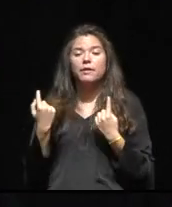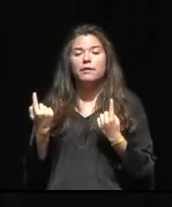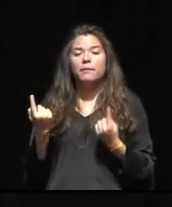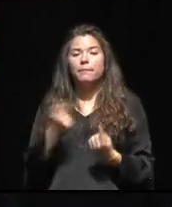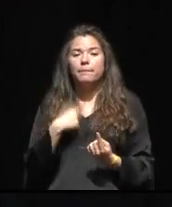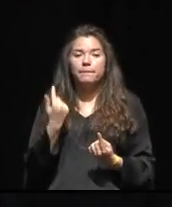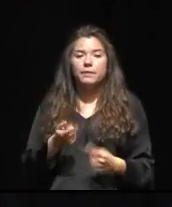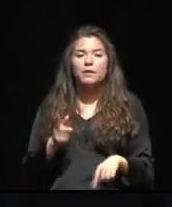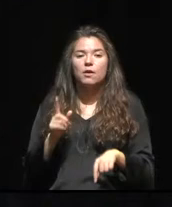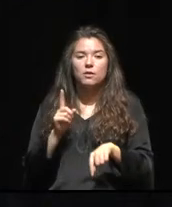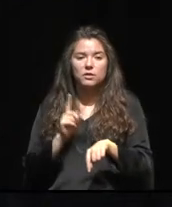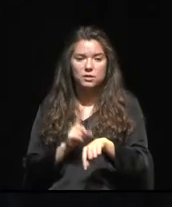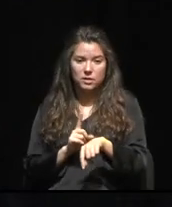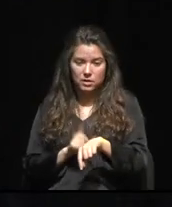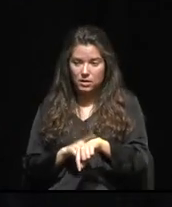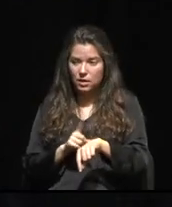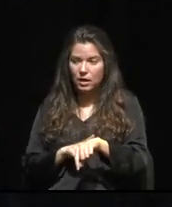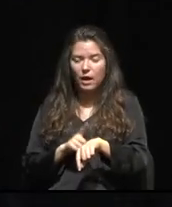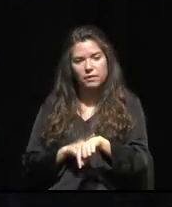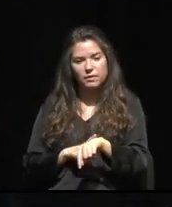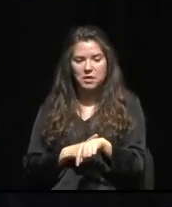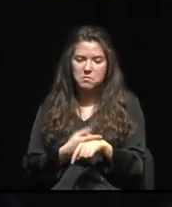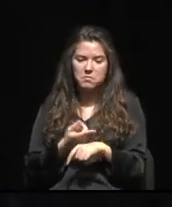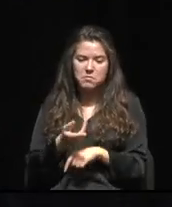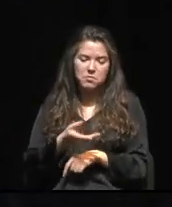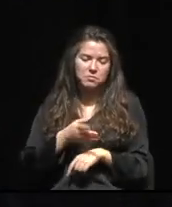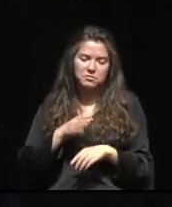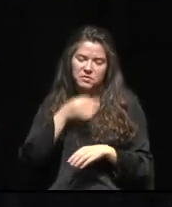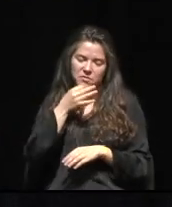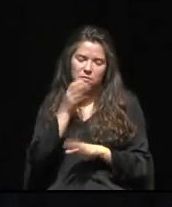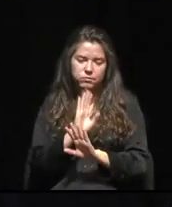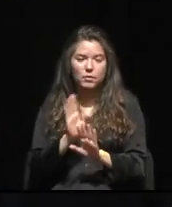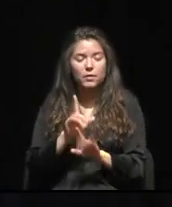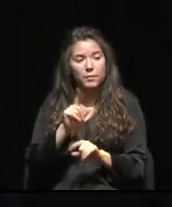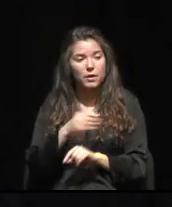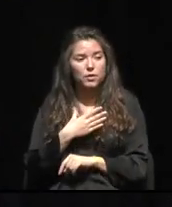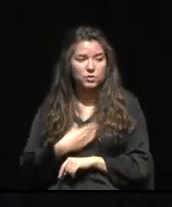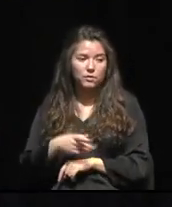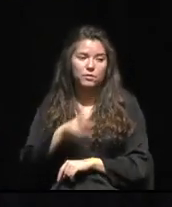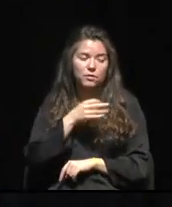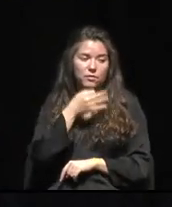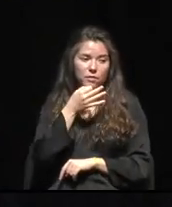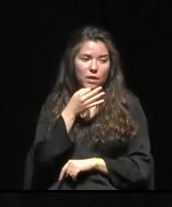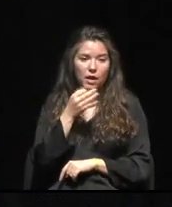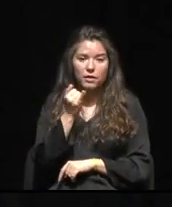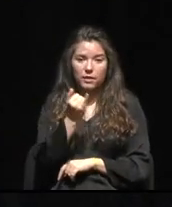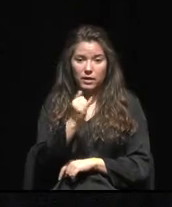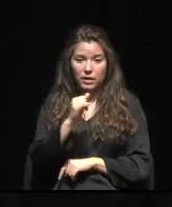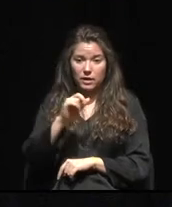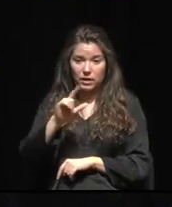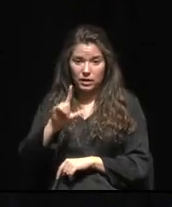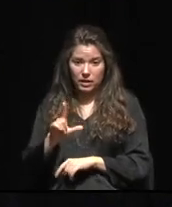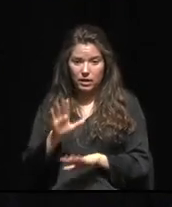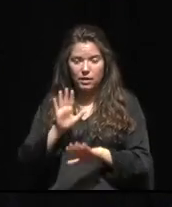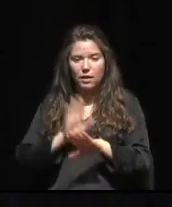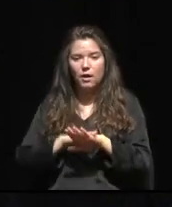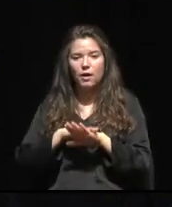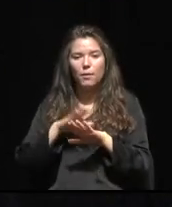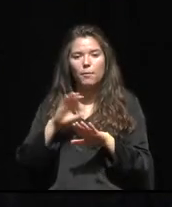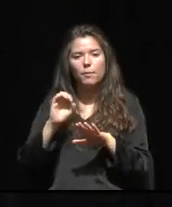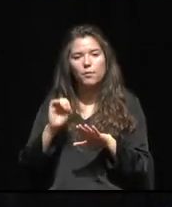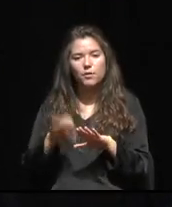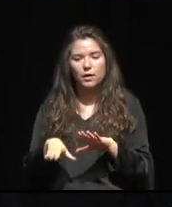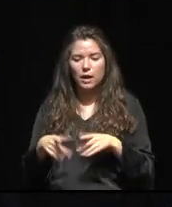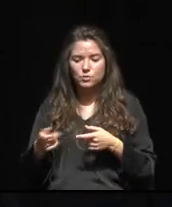perder muito mais tempo gostaria também de dar alguma resposta a à à intervenção da iniciativa Liberal sobre